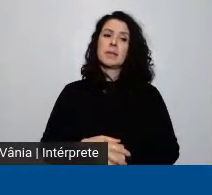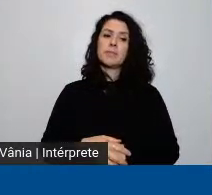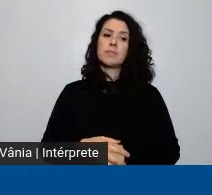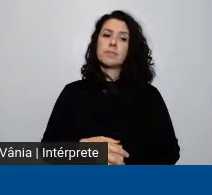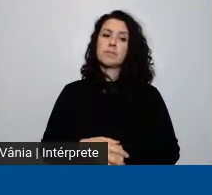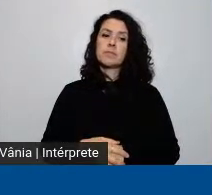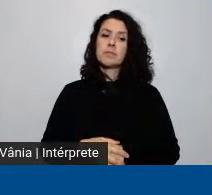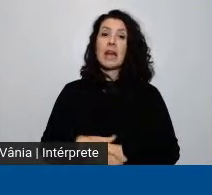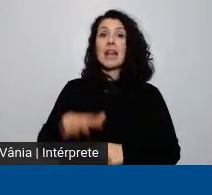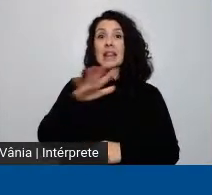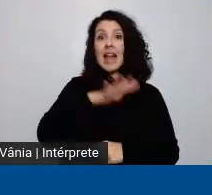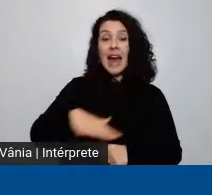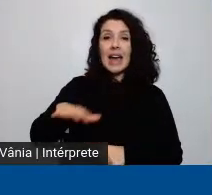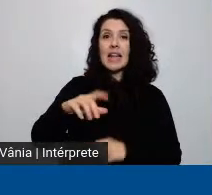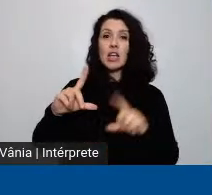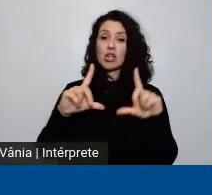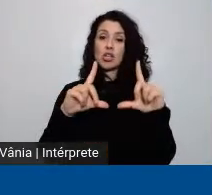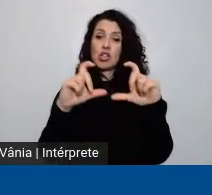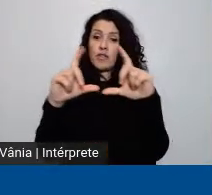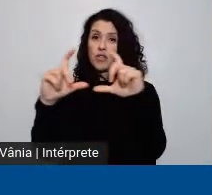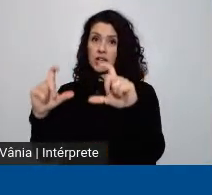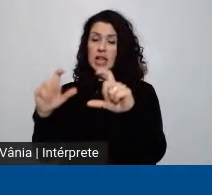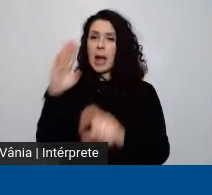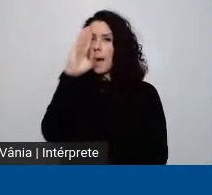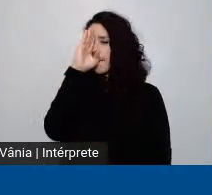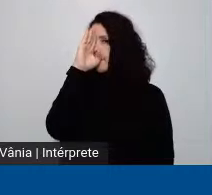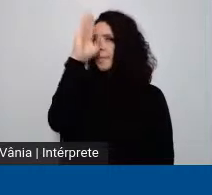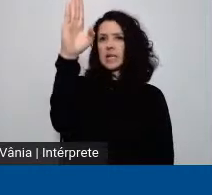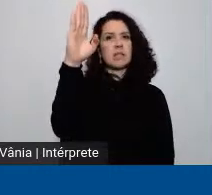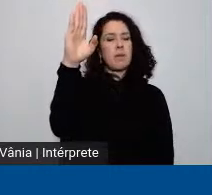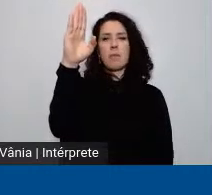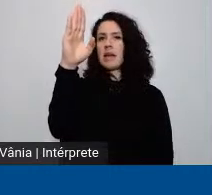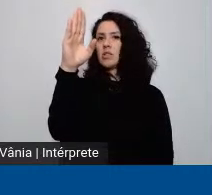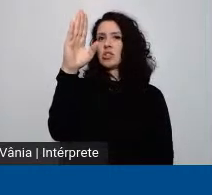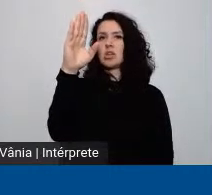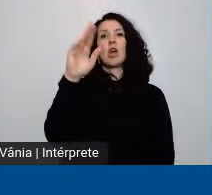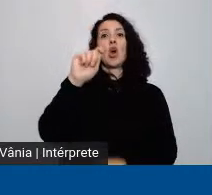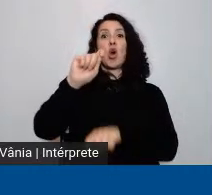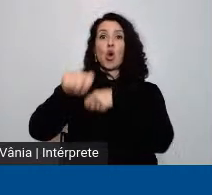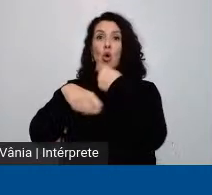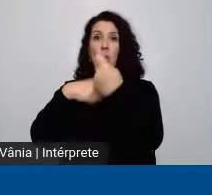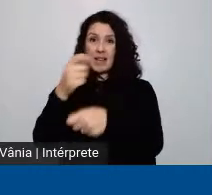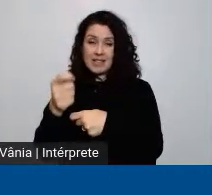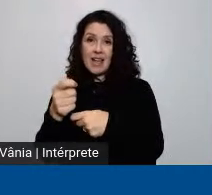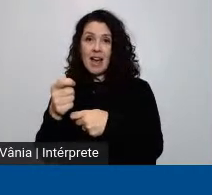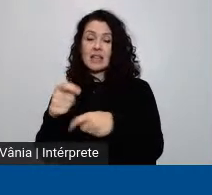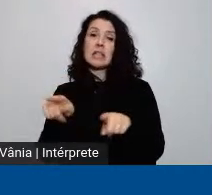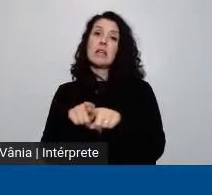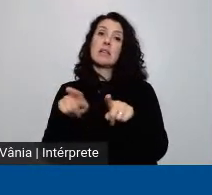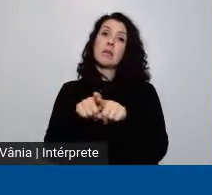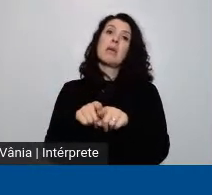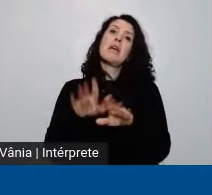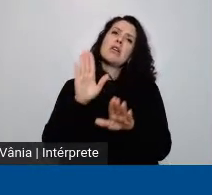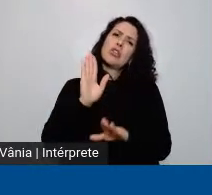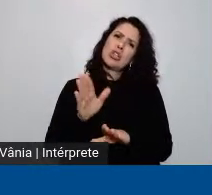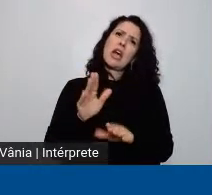da fotografia, principalmente nos aspectos comerciais, seguramente, né, quer dizer, em atividade já com seus filhos,